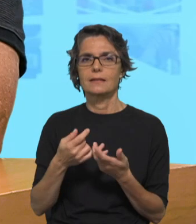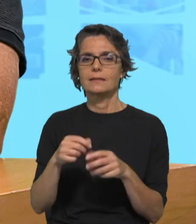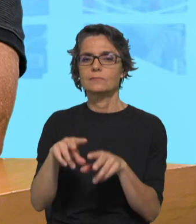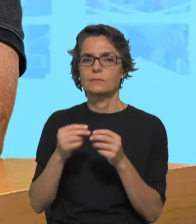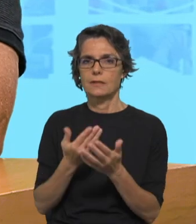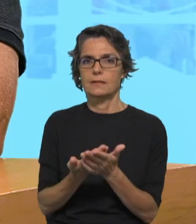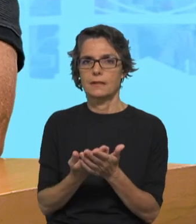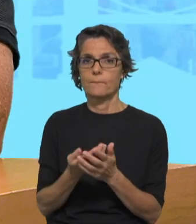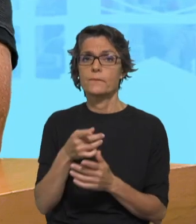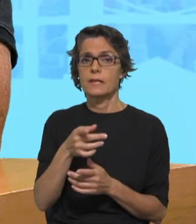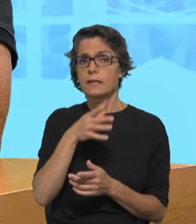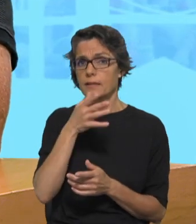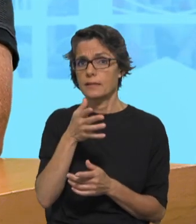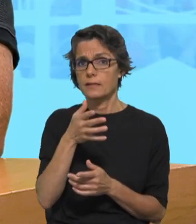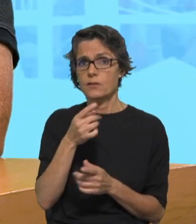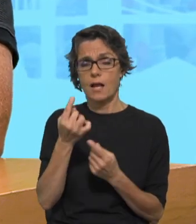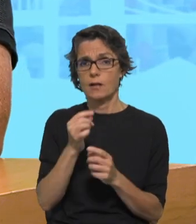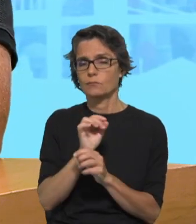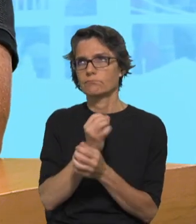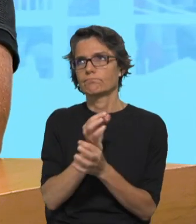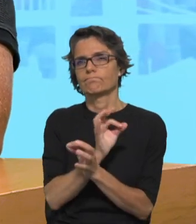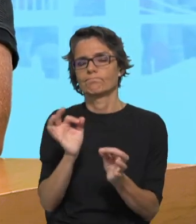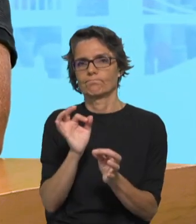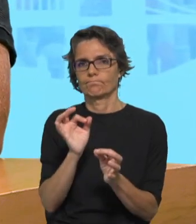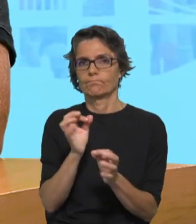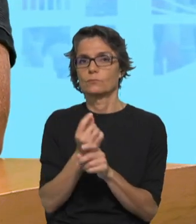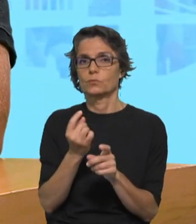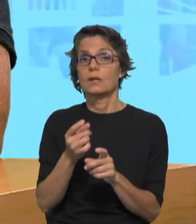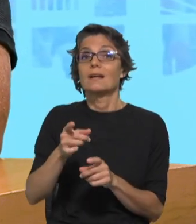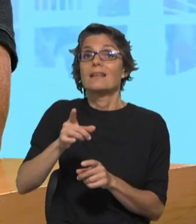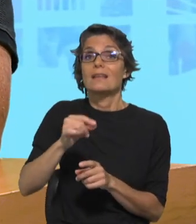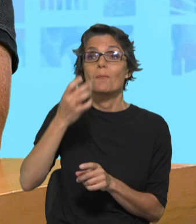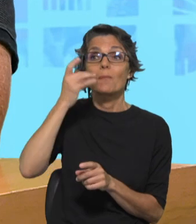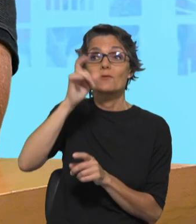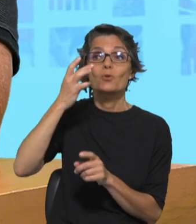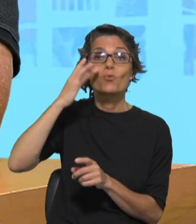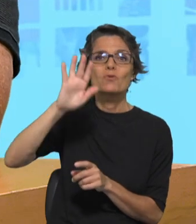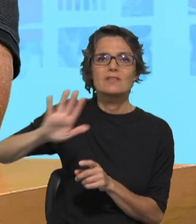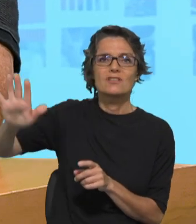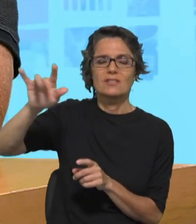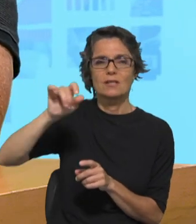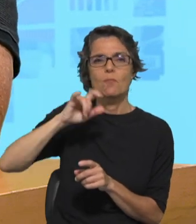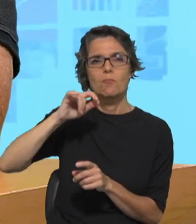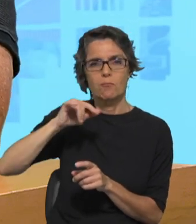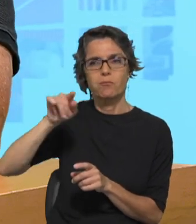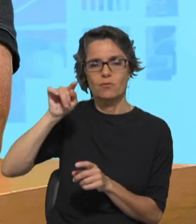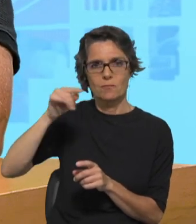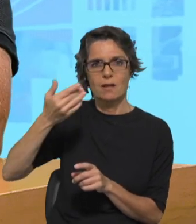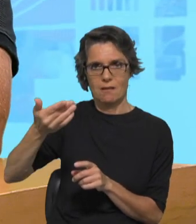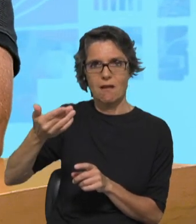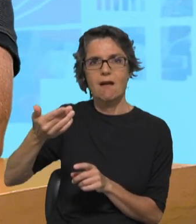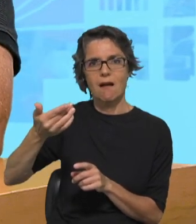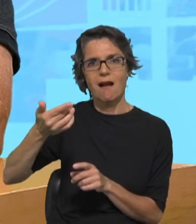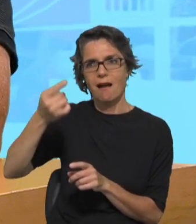o que ele diz. Ele diz que também os estrangeiros podem ser